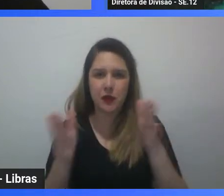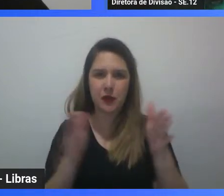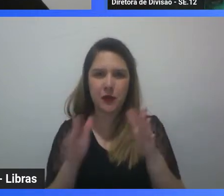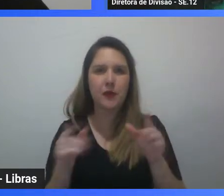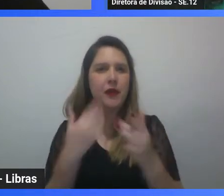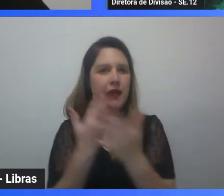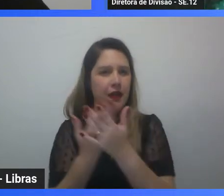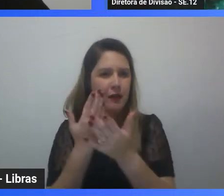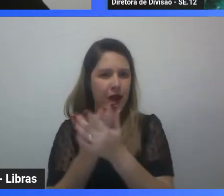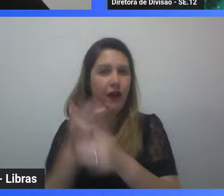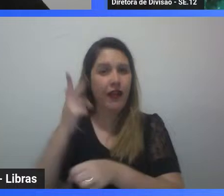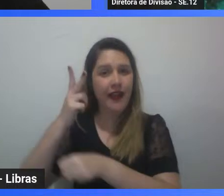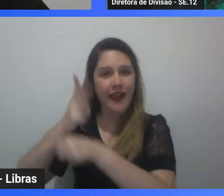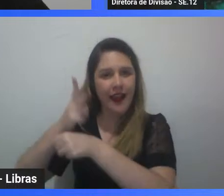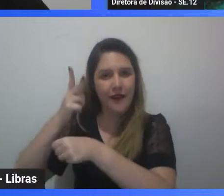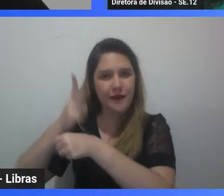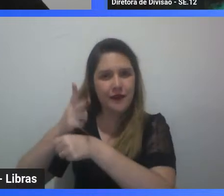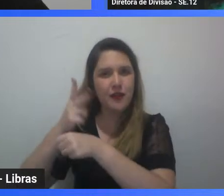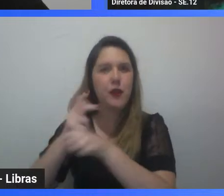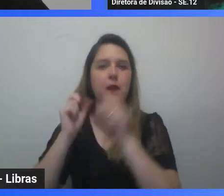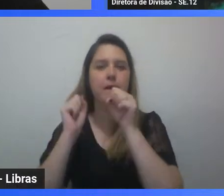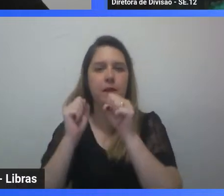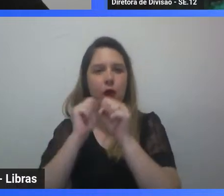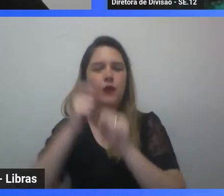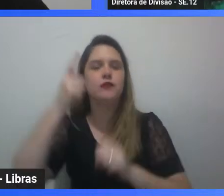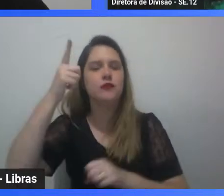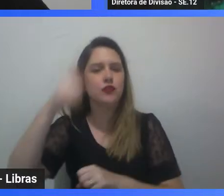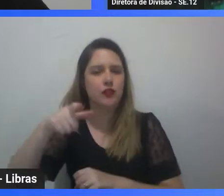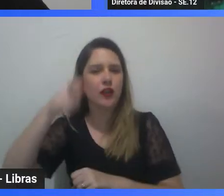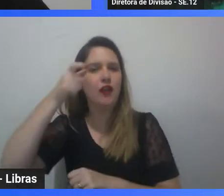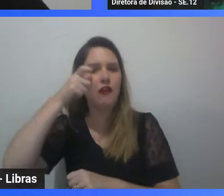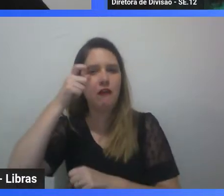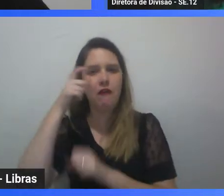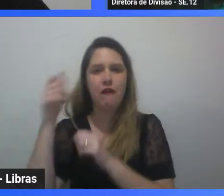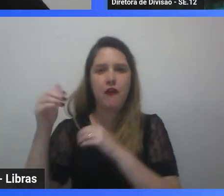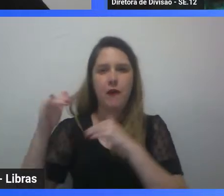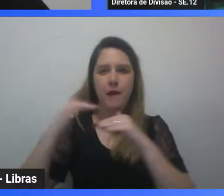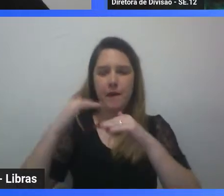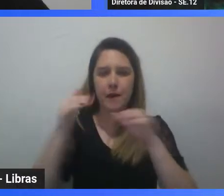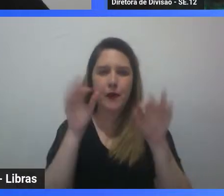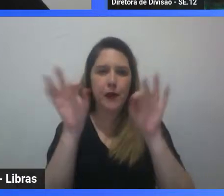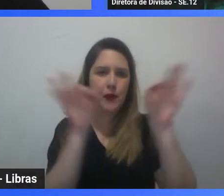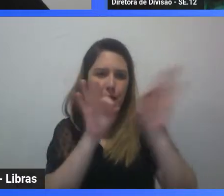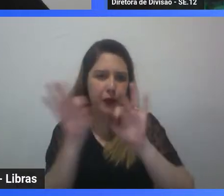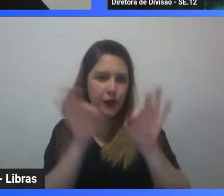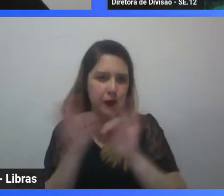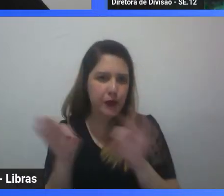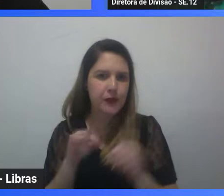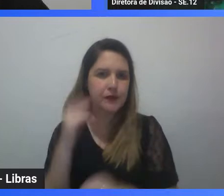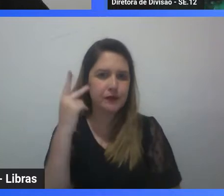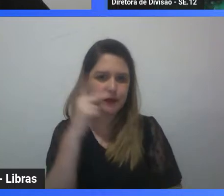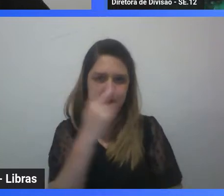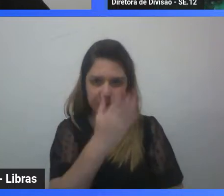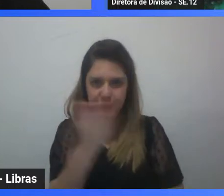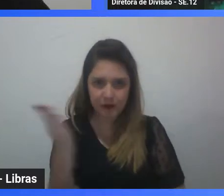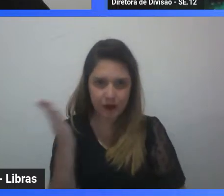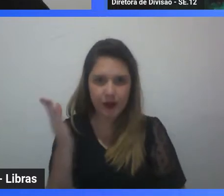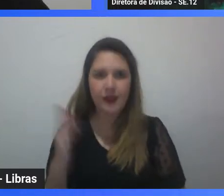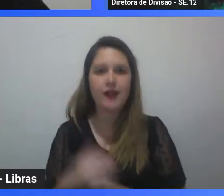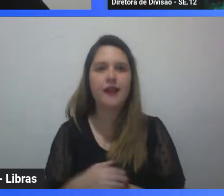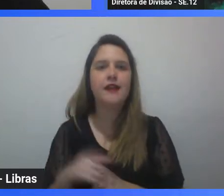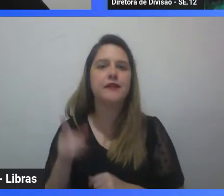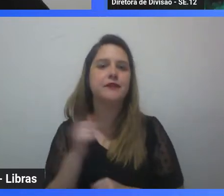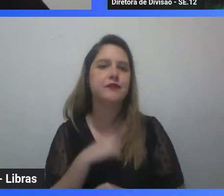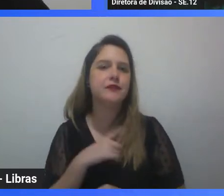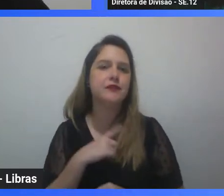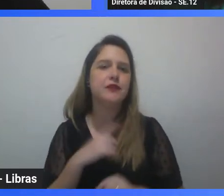aula gravada, para que vocês possam assistir nos momentos em que a escola organizou para que vocês assistam esse